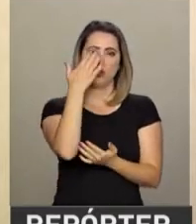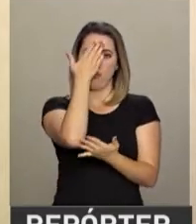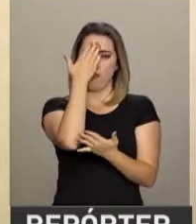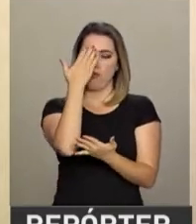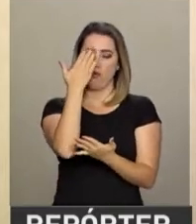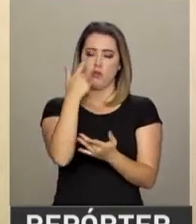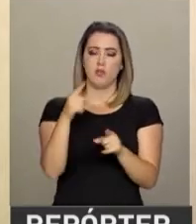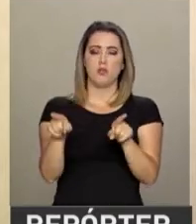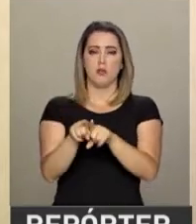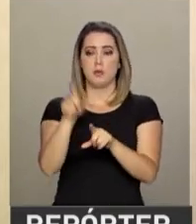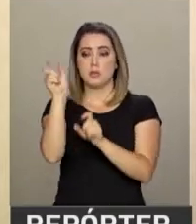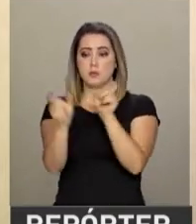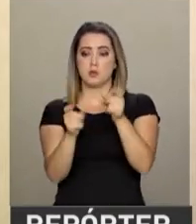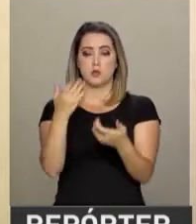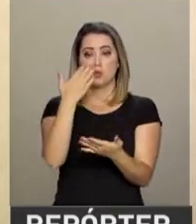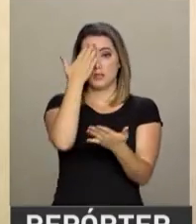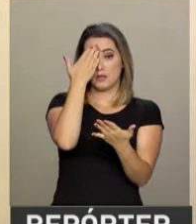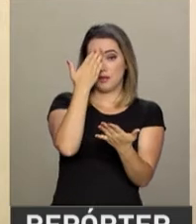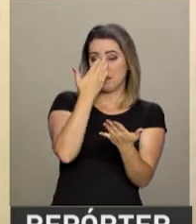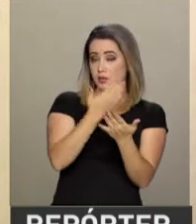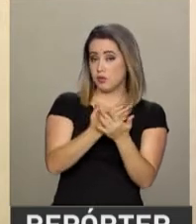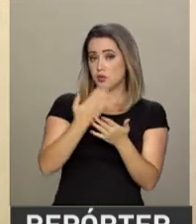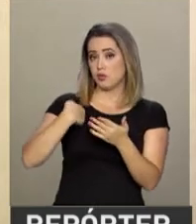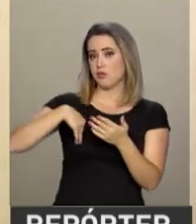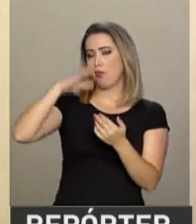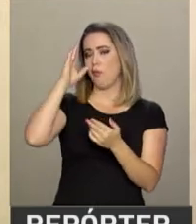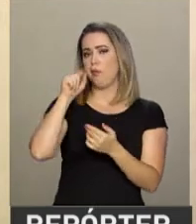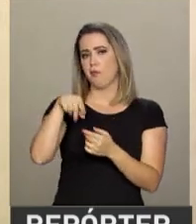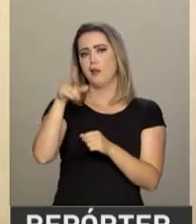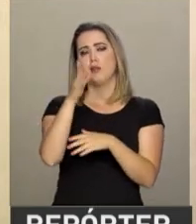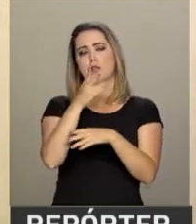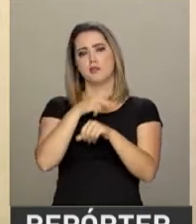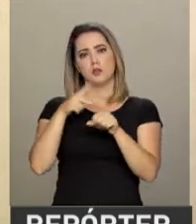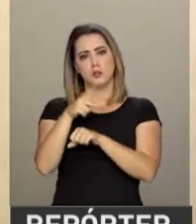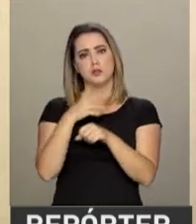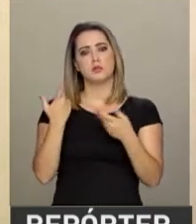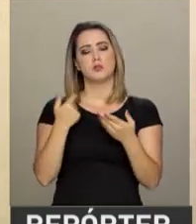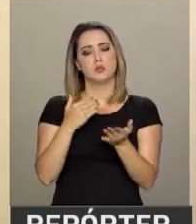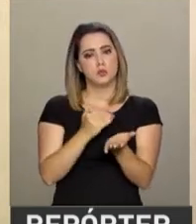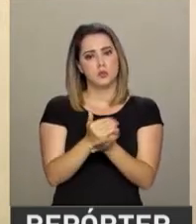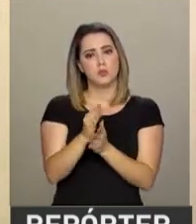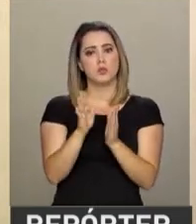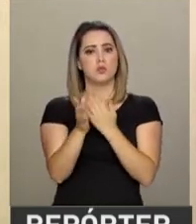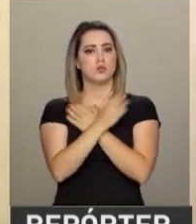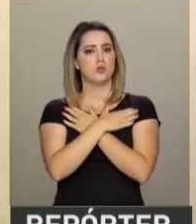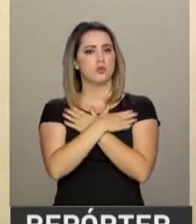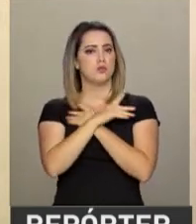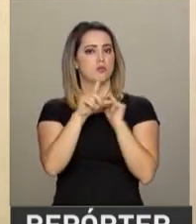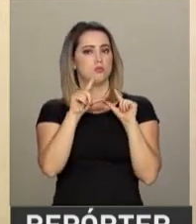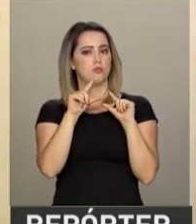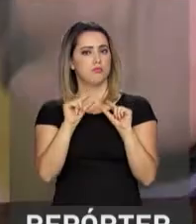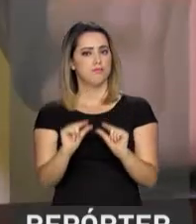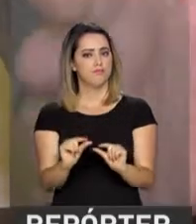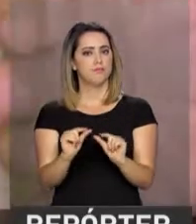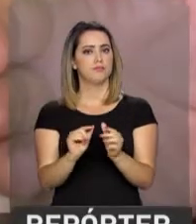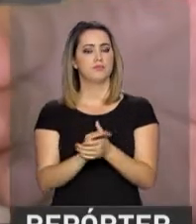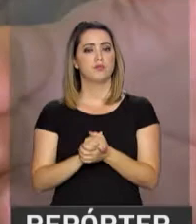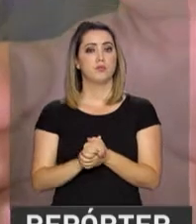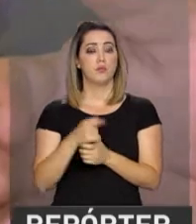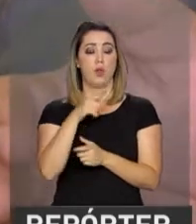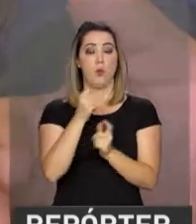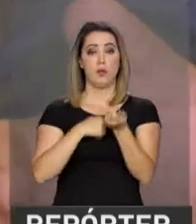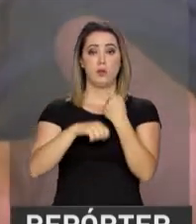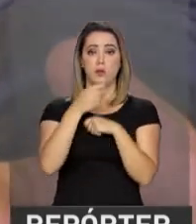confiança do consumidor, que ele está percebendo, ainda que inicialmente, que o desemprego está começando a dar uma trégua. O